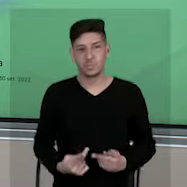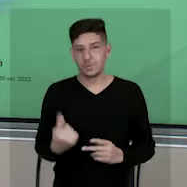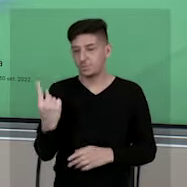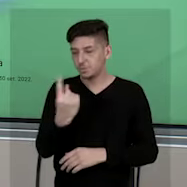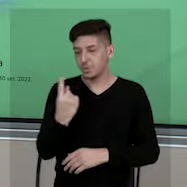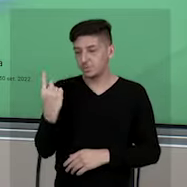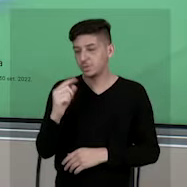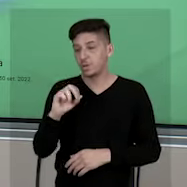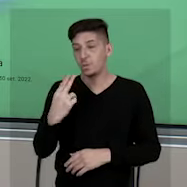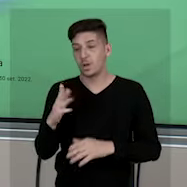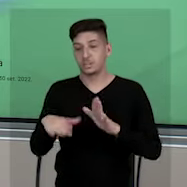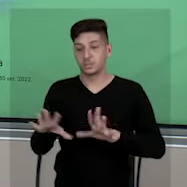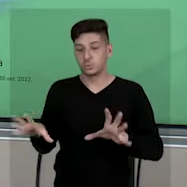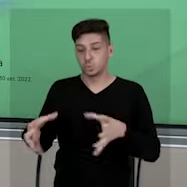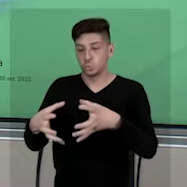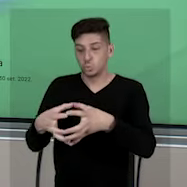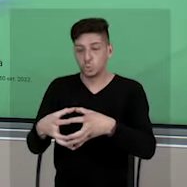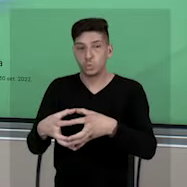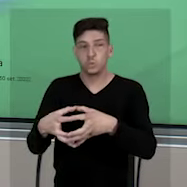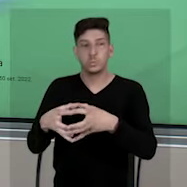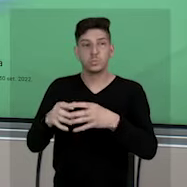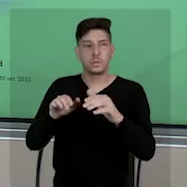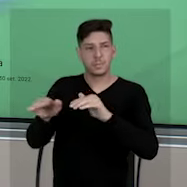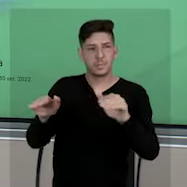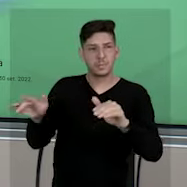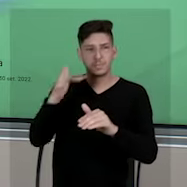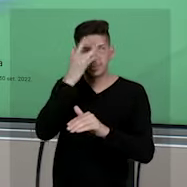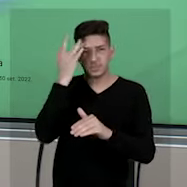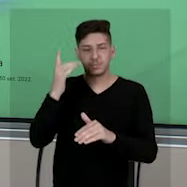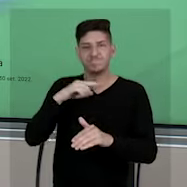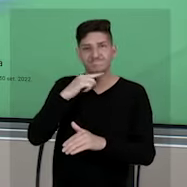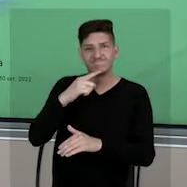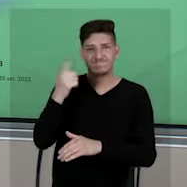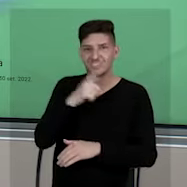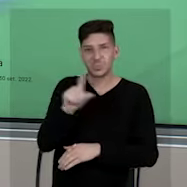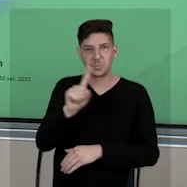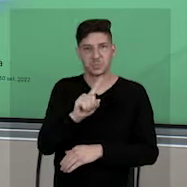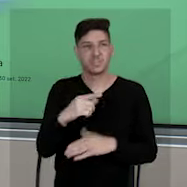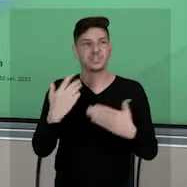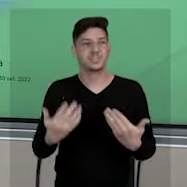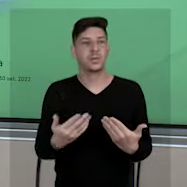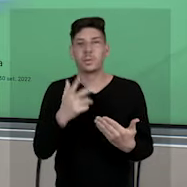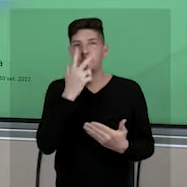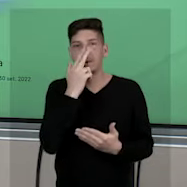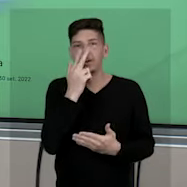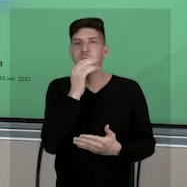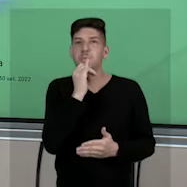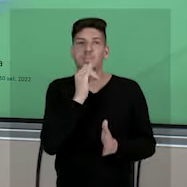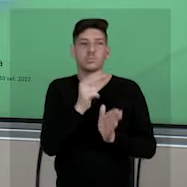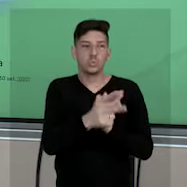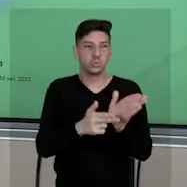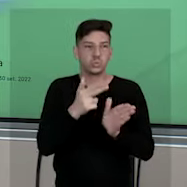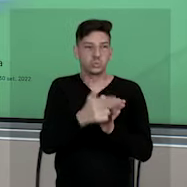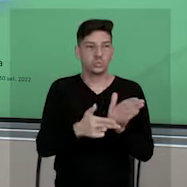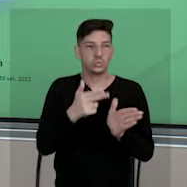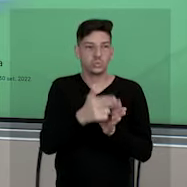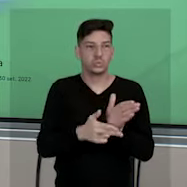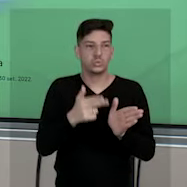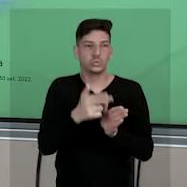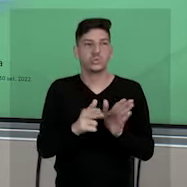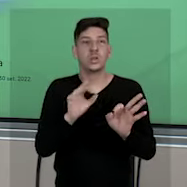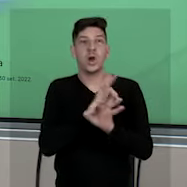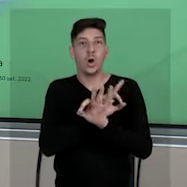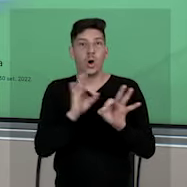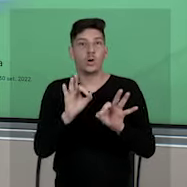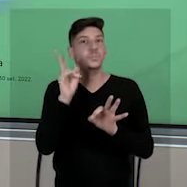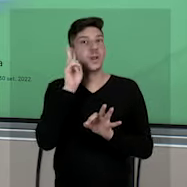ou mesmo em grandes grupos não era capaz de fazer. E aí, eu acho que a locomotiva é um dos melhores exemplos para a gente das máquinas